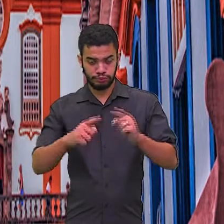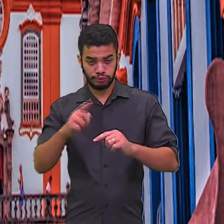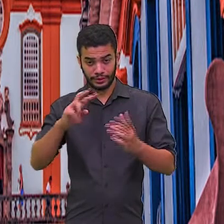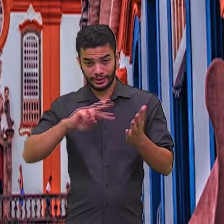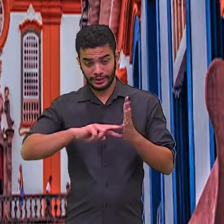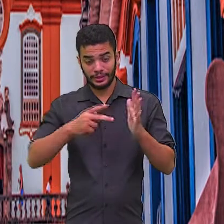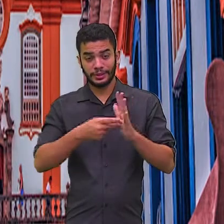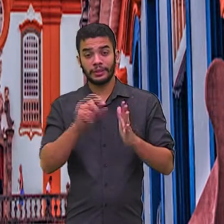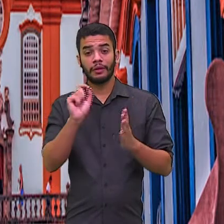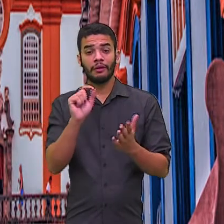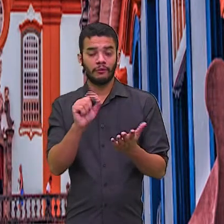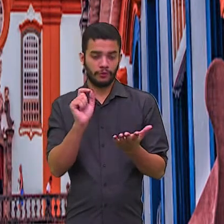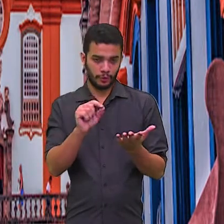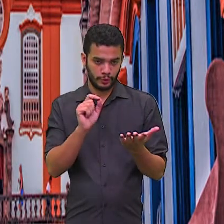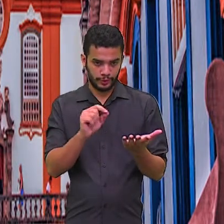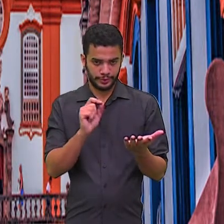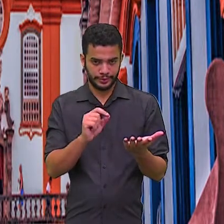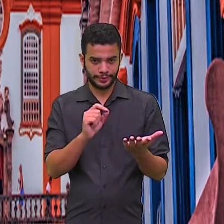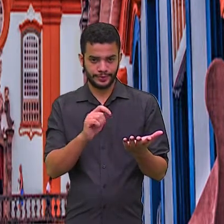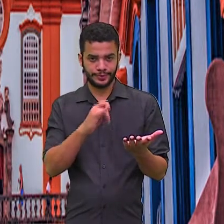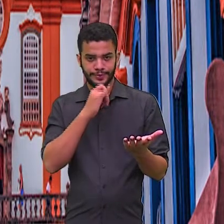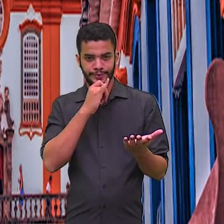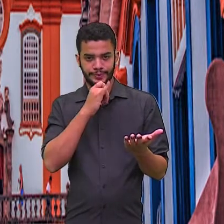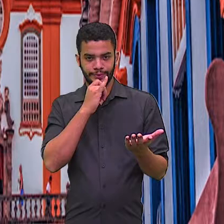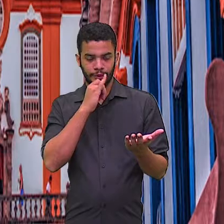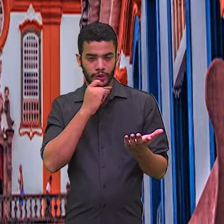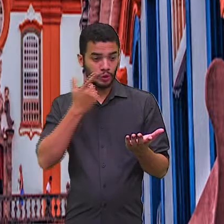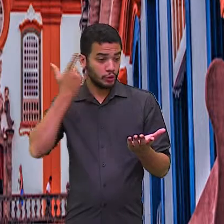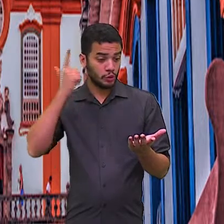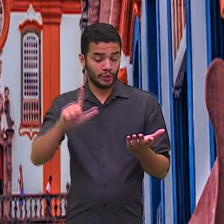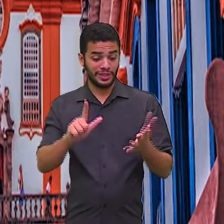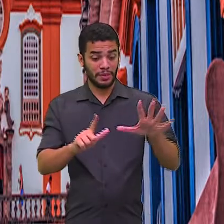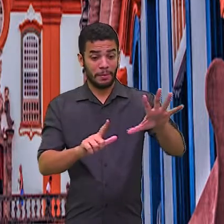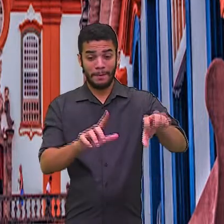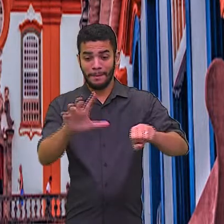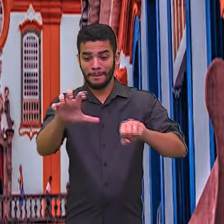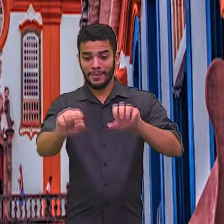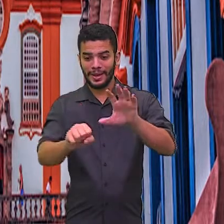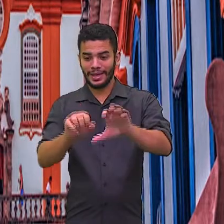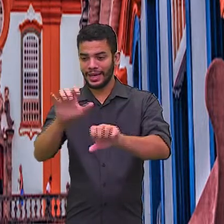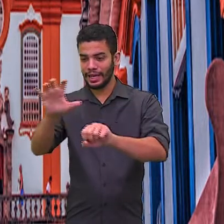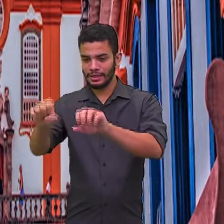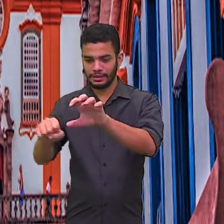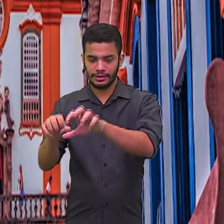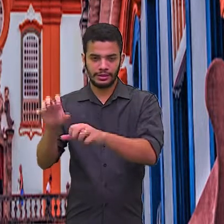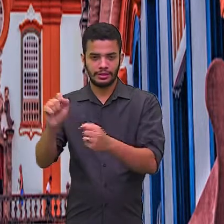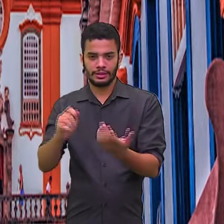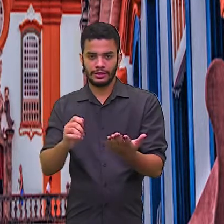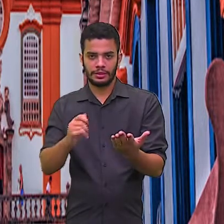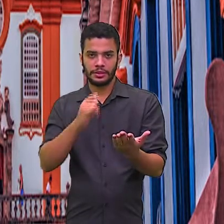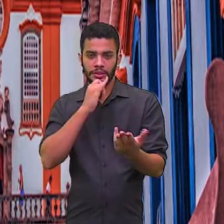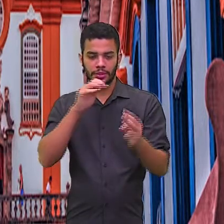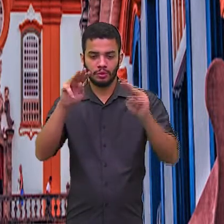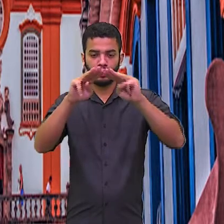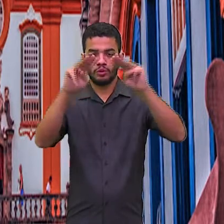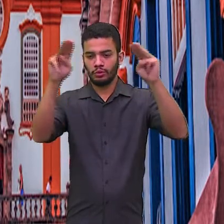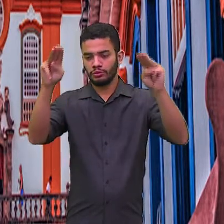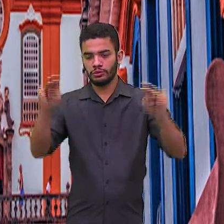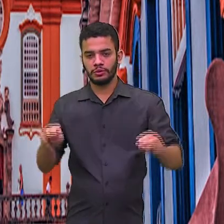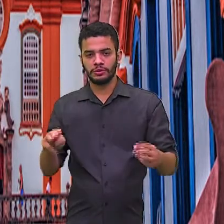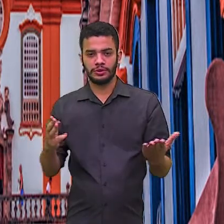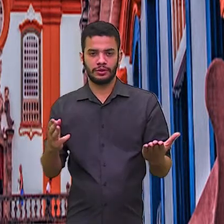bens materiais, ou seja, tangíveis de um povo. E abrange os museus, os